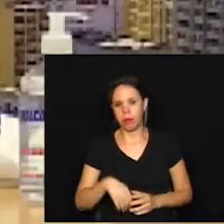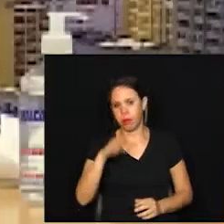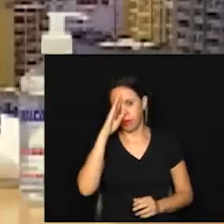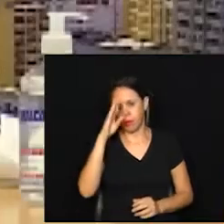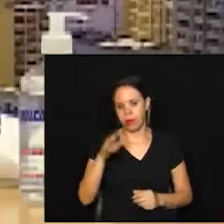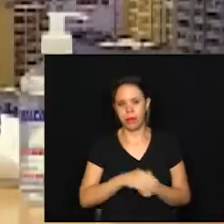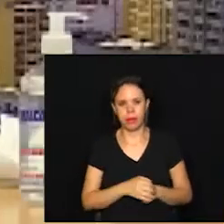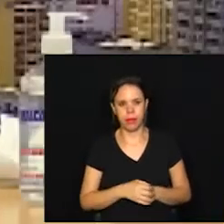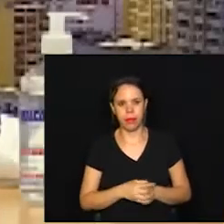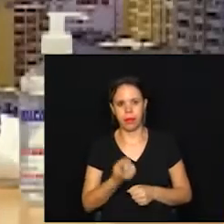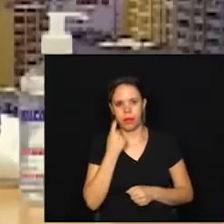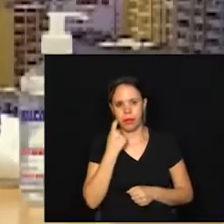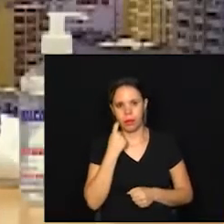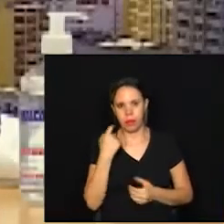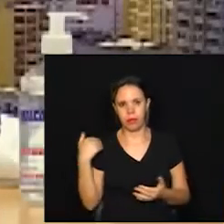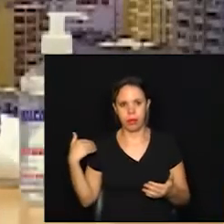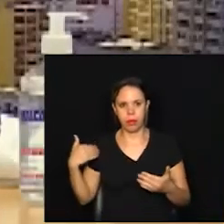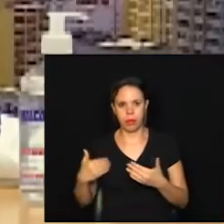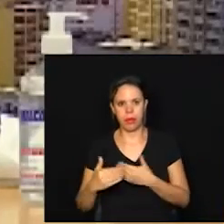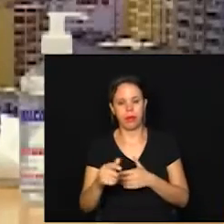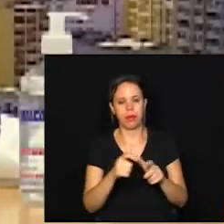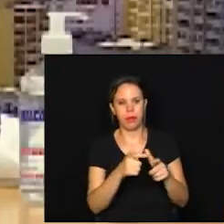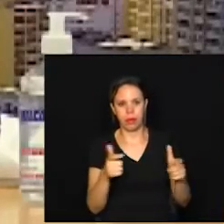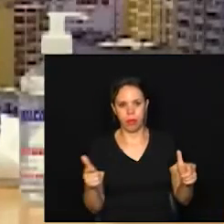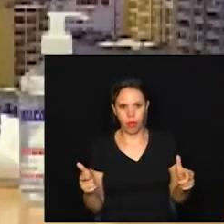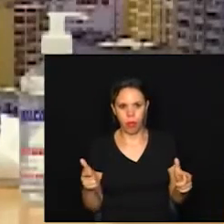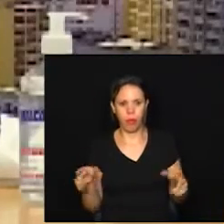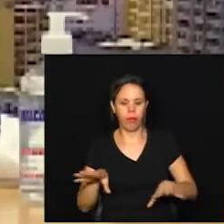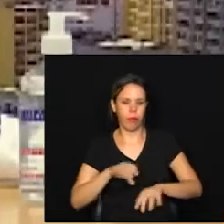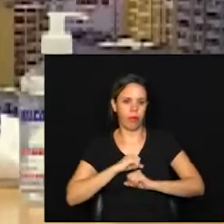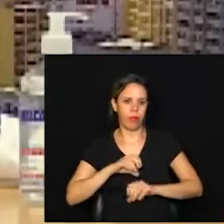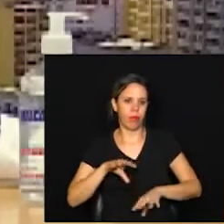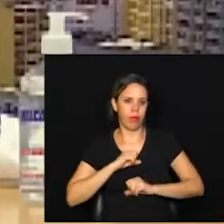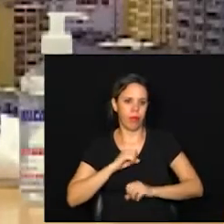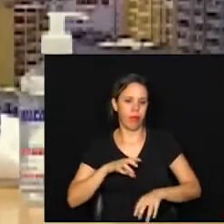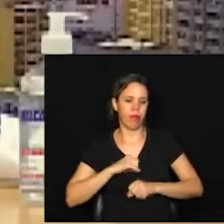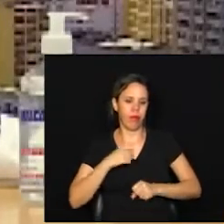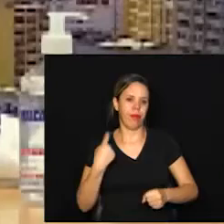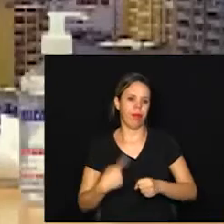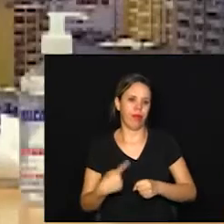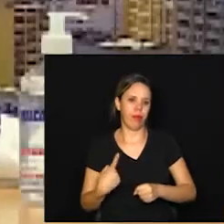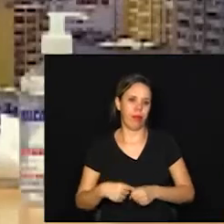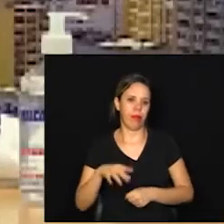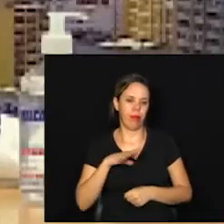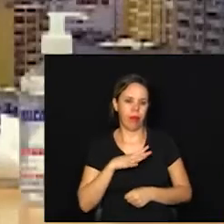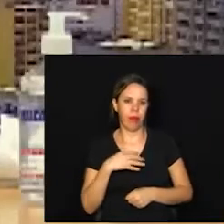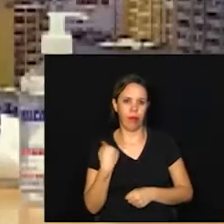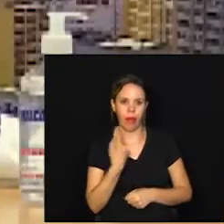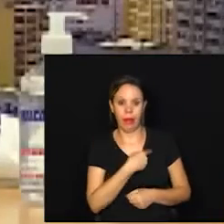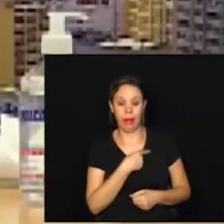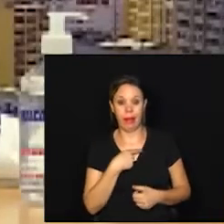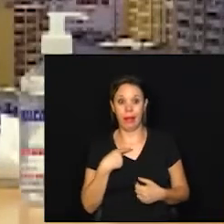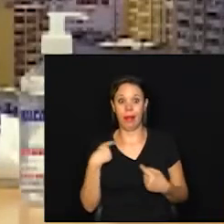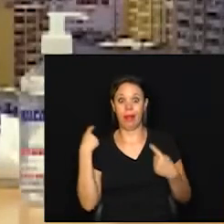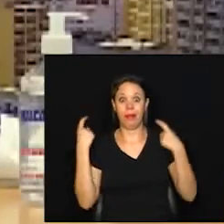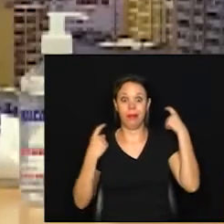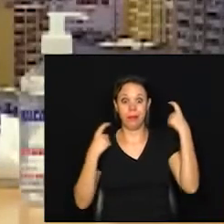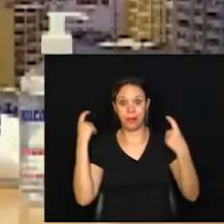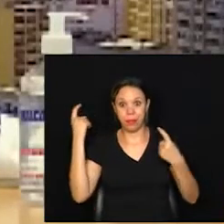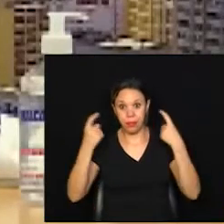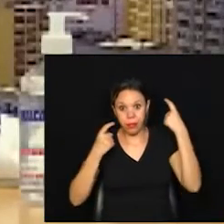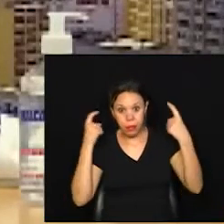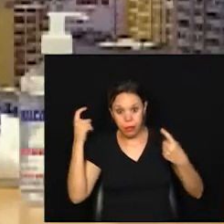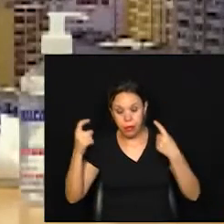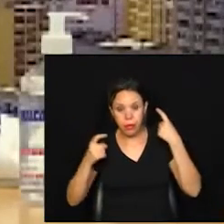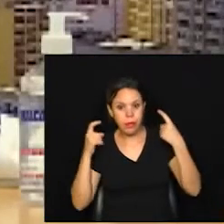Principalmente, desde sexta-feira, nós tivemos um grande aumento de casos no município, que tem nos deixado assim, extremamente preocupados